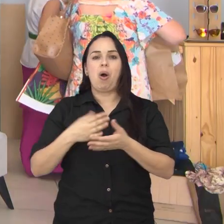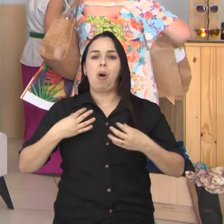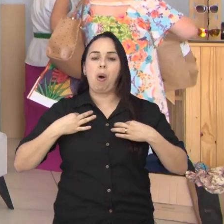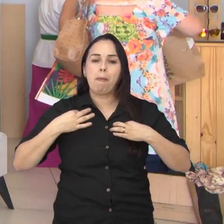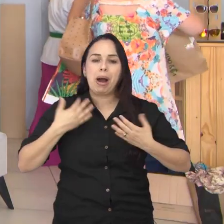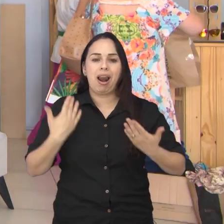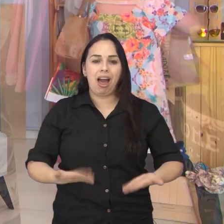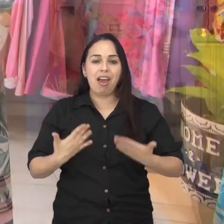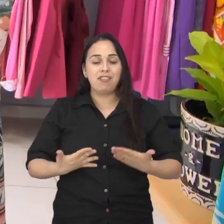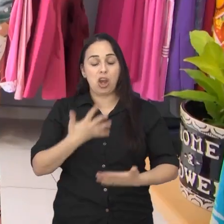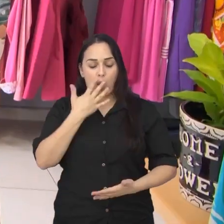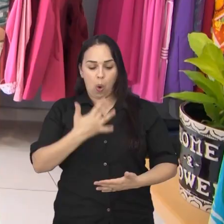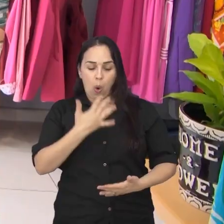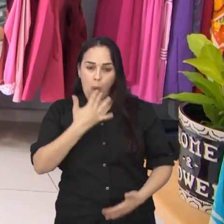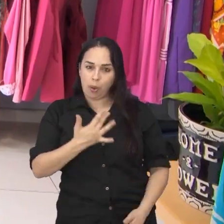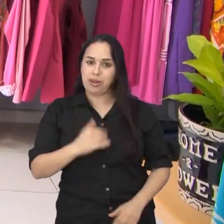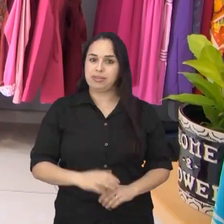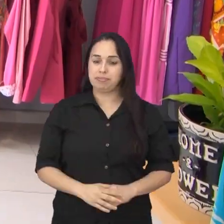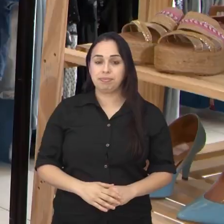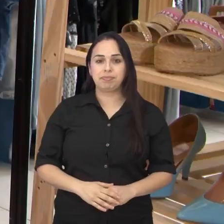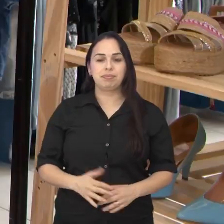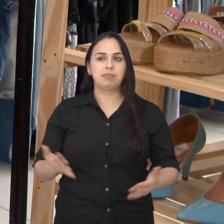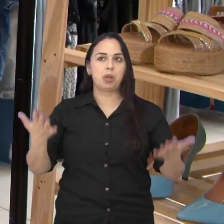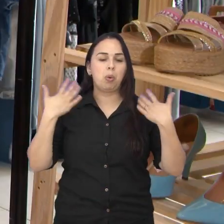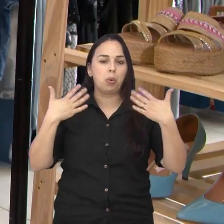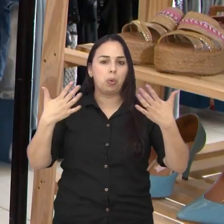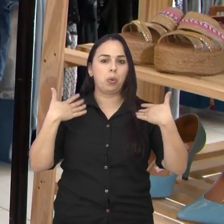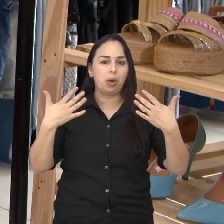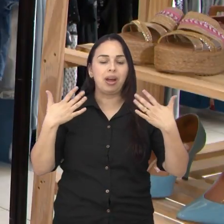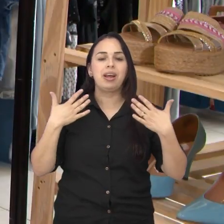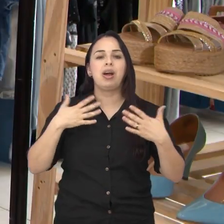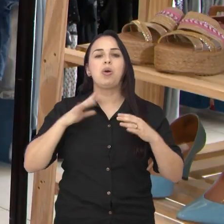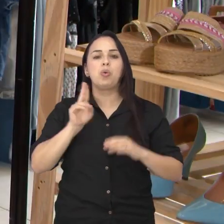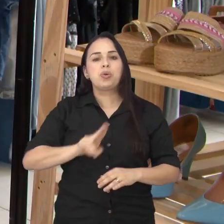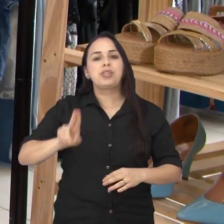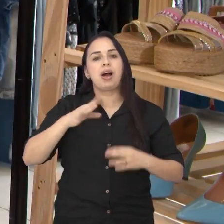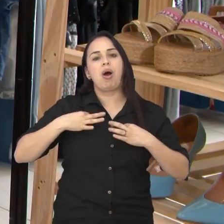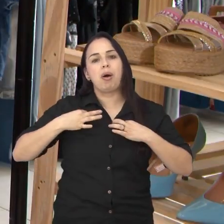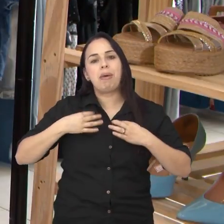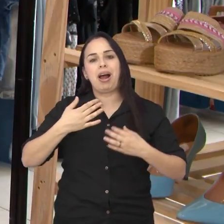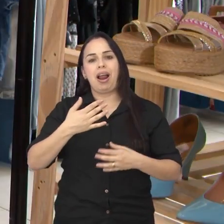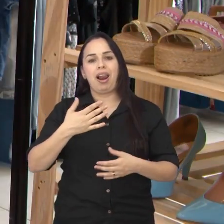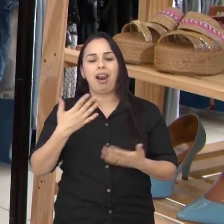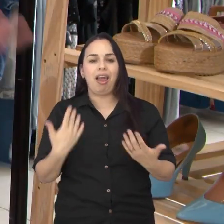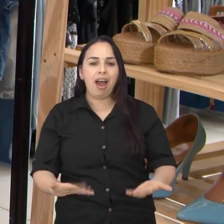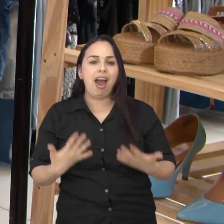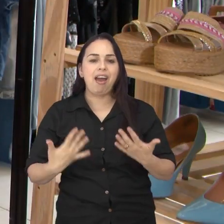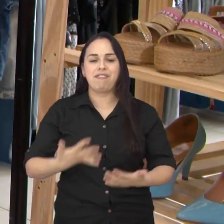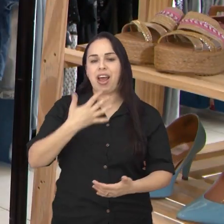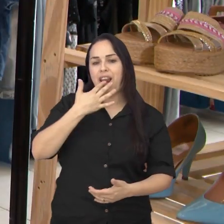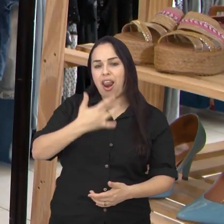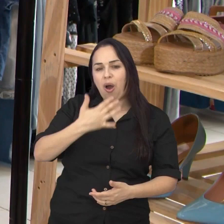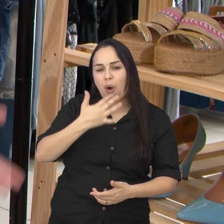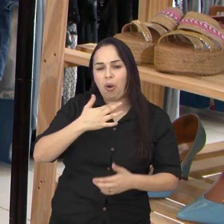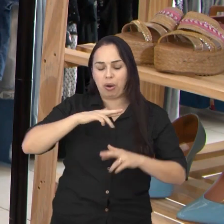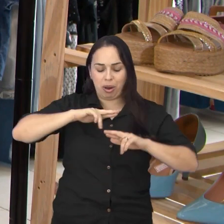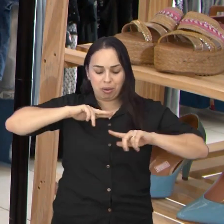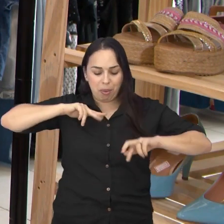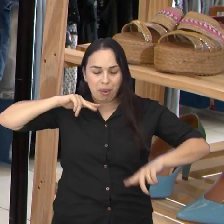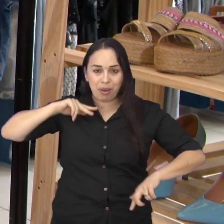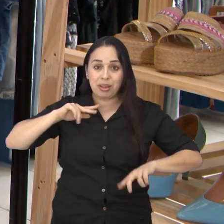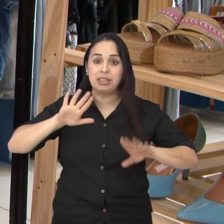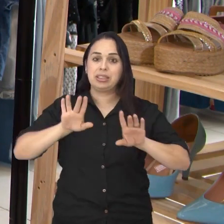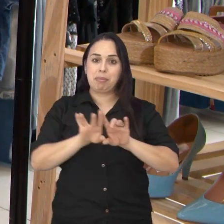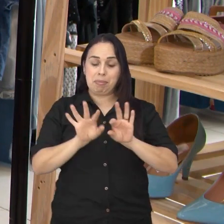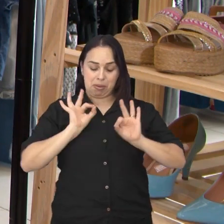e cheias de cores, que são a cara do verão. Então, o verão é sempre muito roupa leve, né? O verão muito colorido, muita